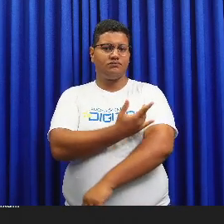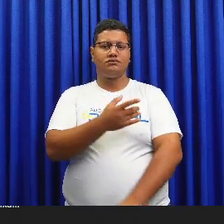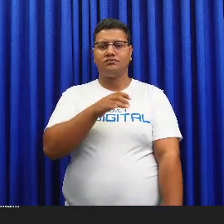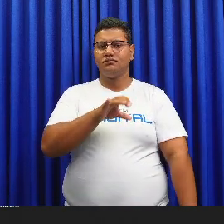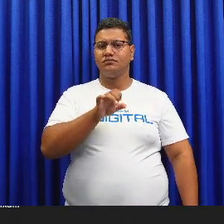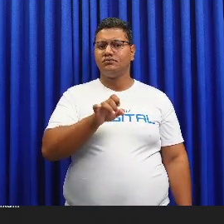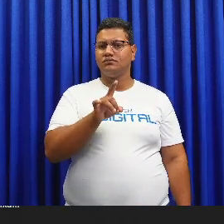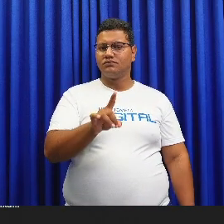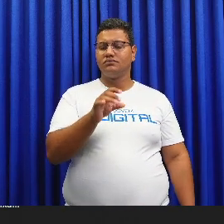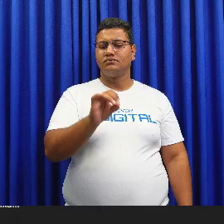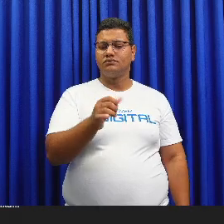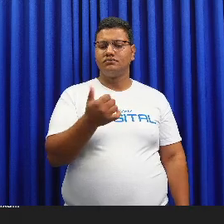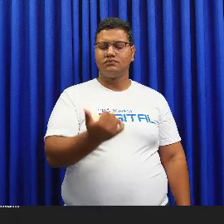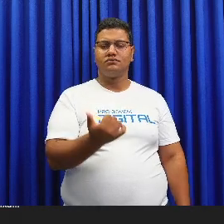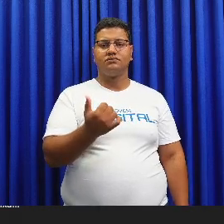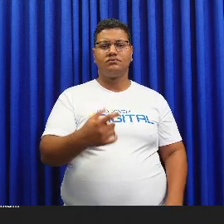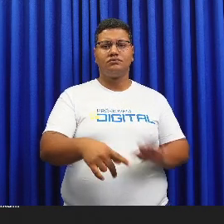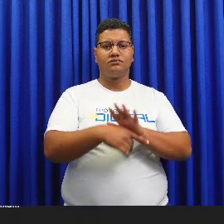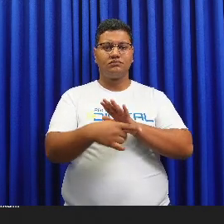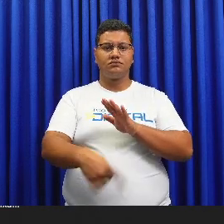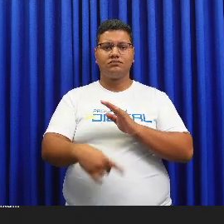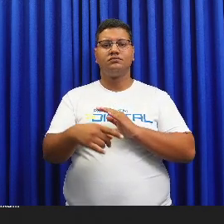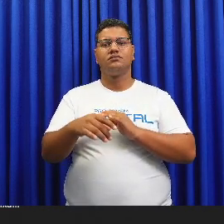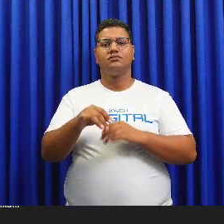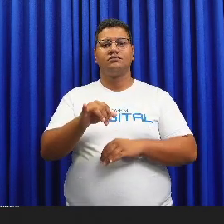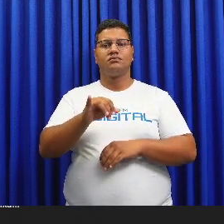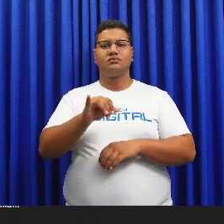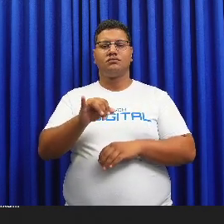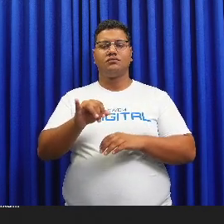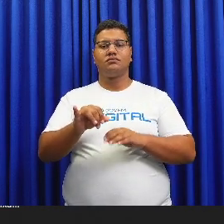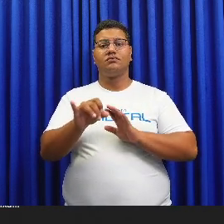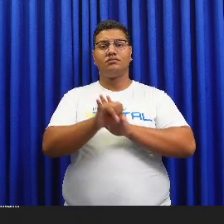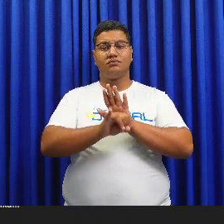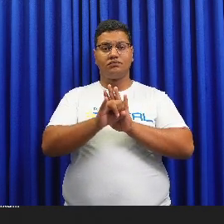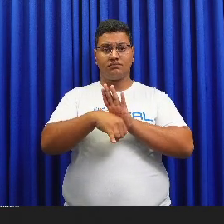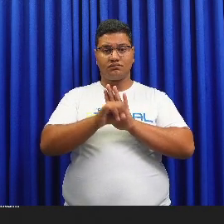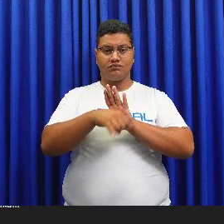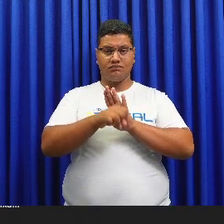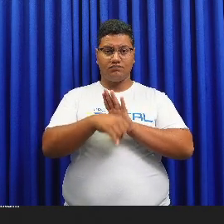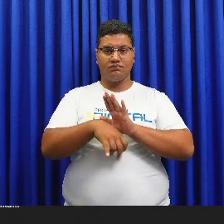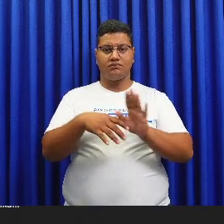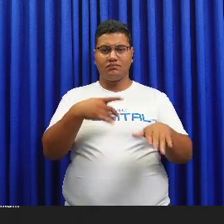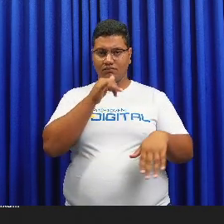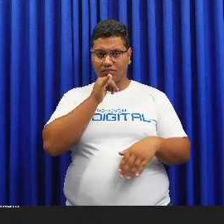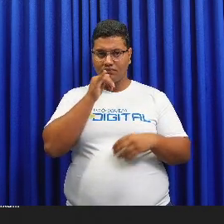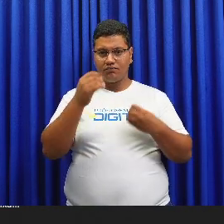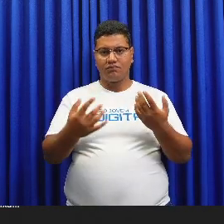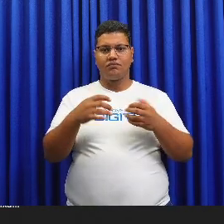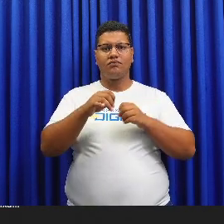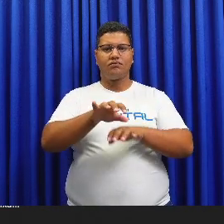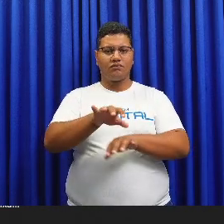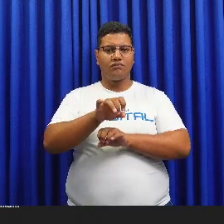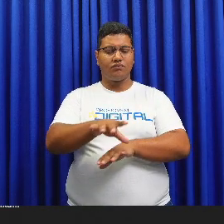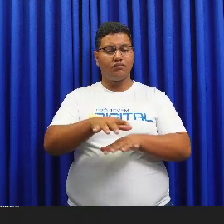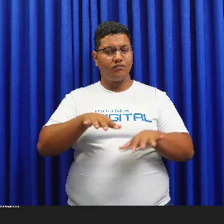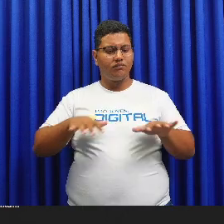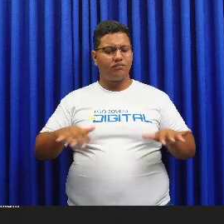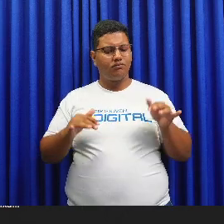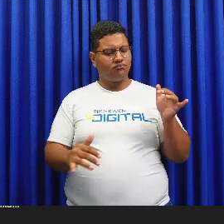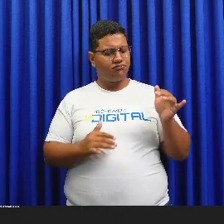SED 01 do Itapuã. Você vai colocando aqui aonde você foi sendo a sua formação no sentido